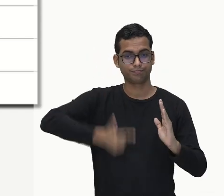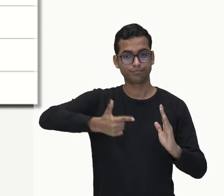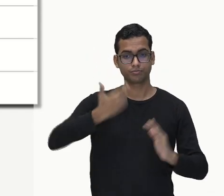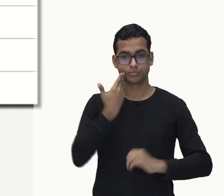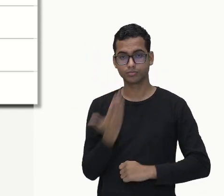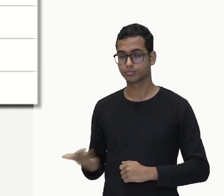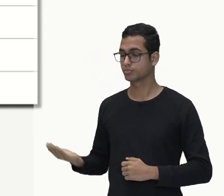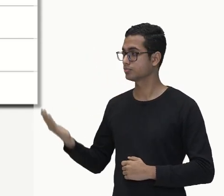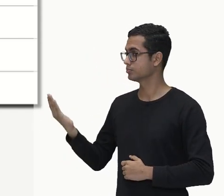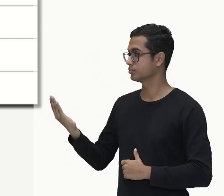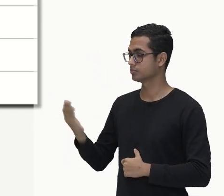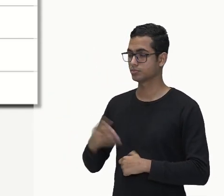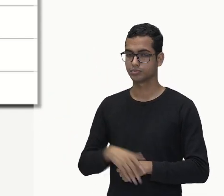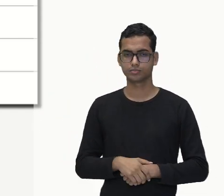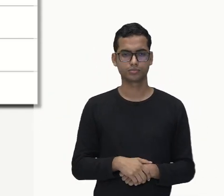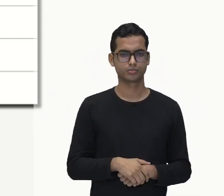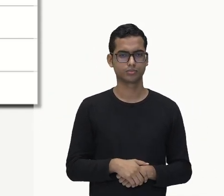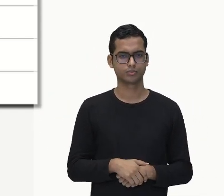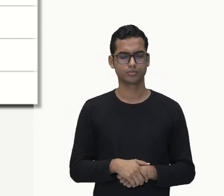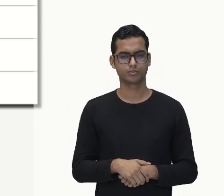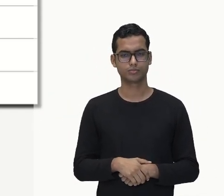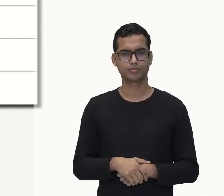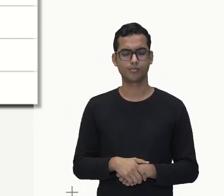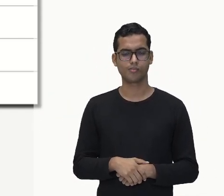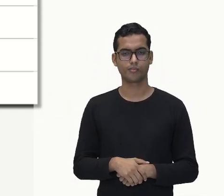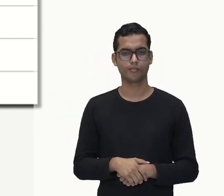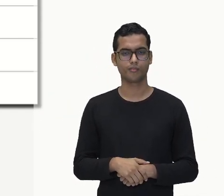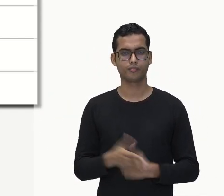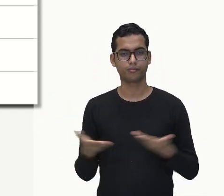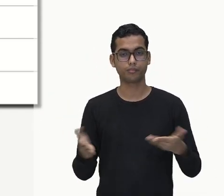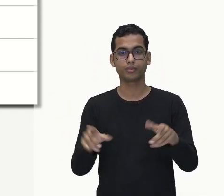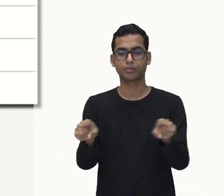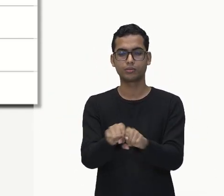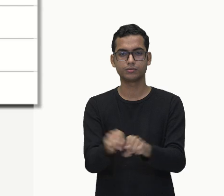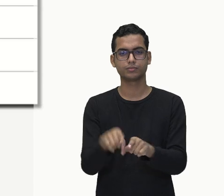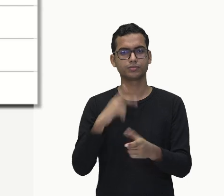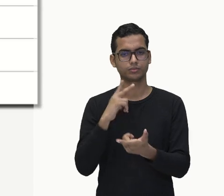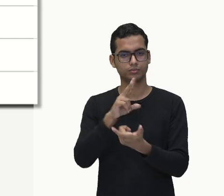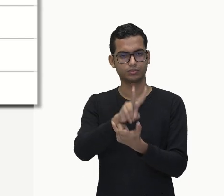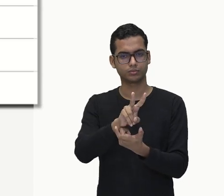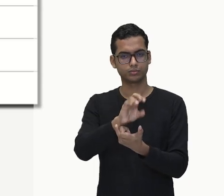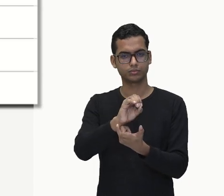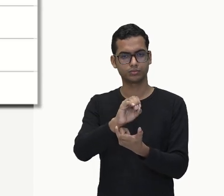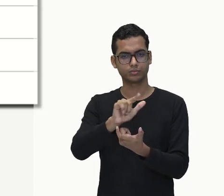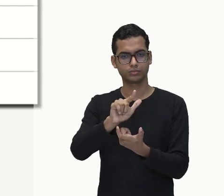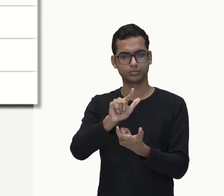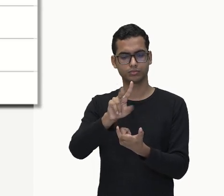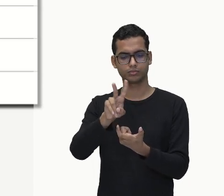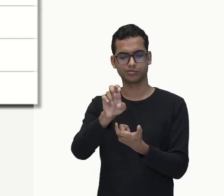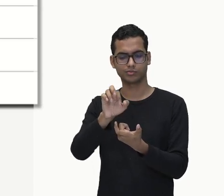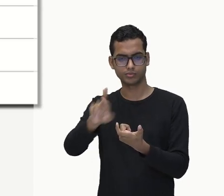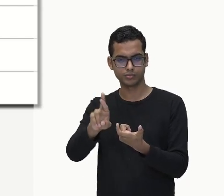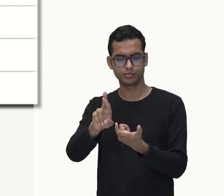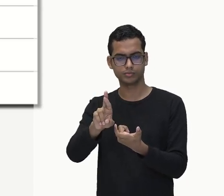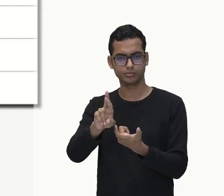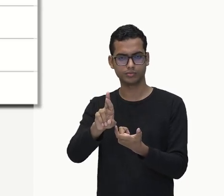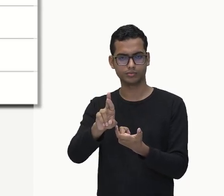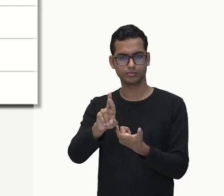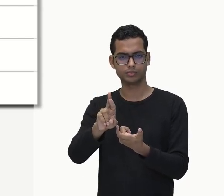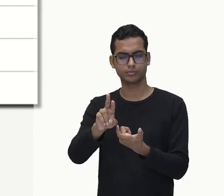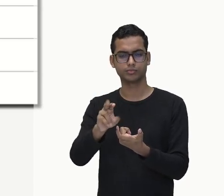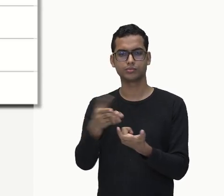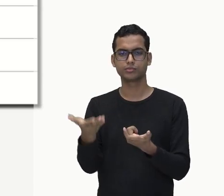nós conjugamos com ia, ias, ia. O volver também, que é da segunda terminação, é R. Então, como que vai